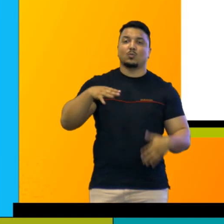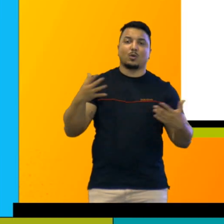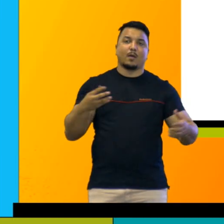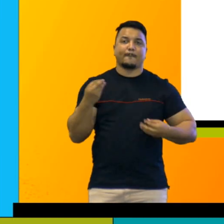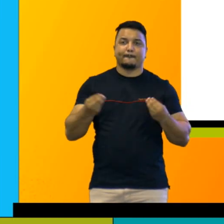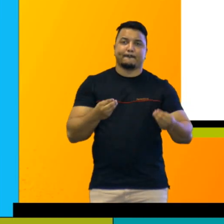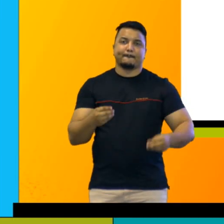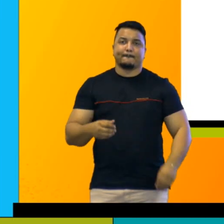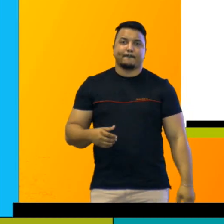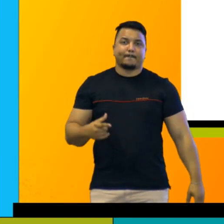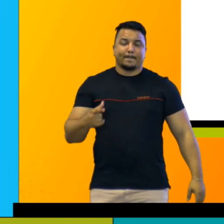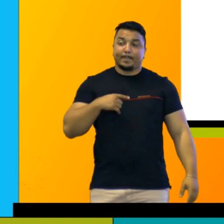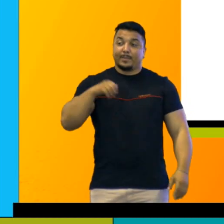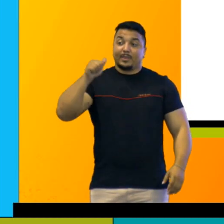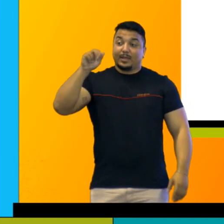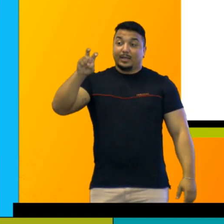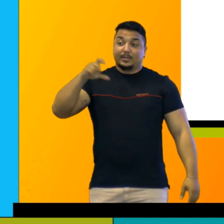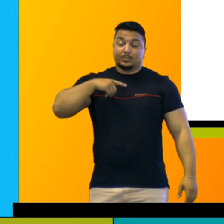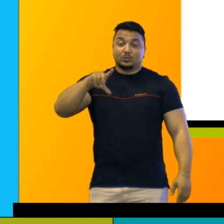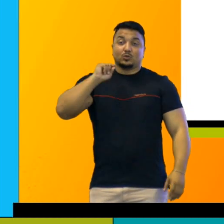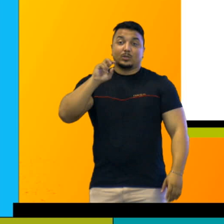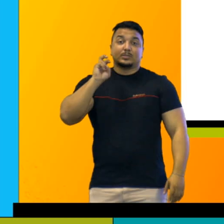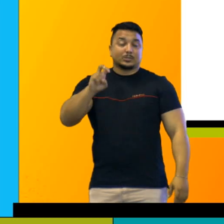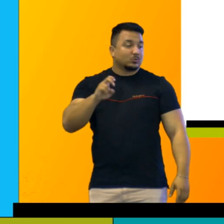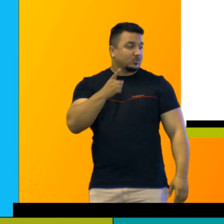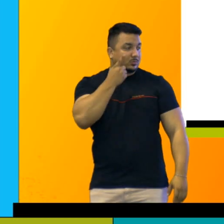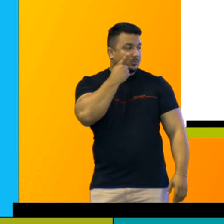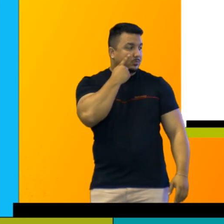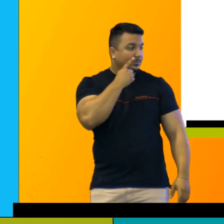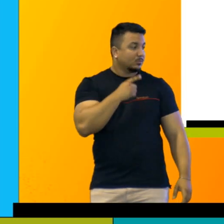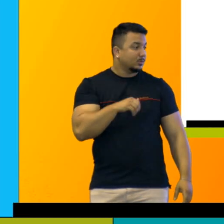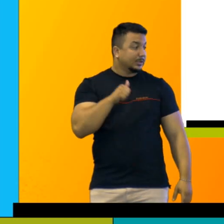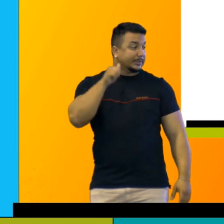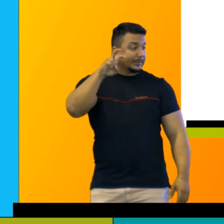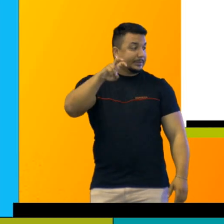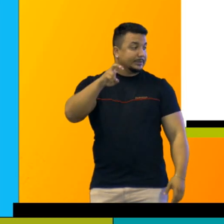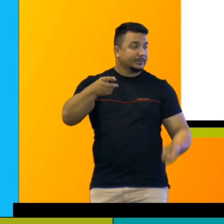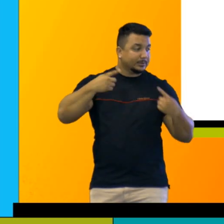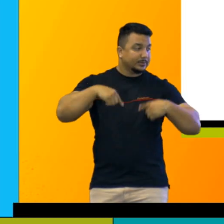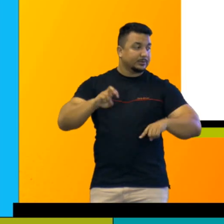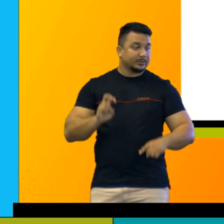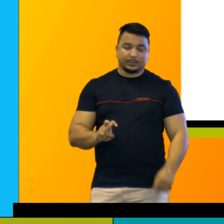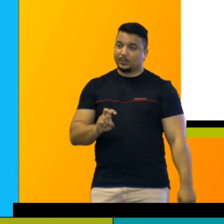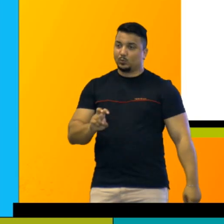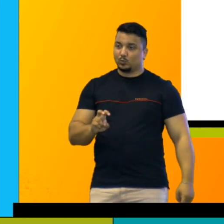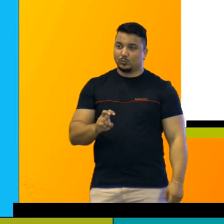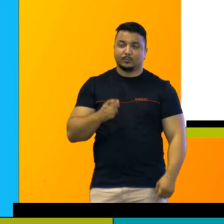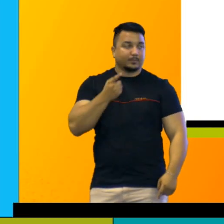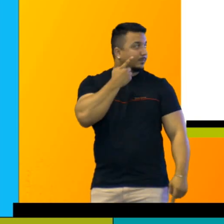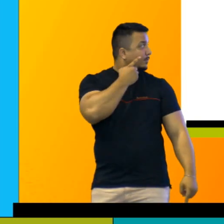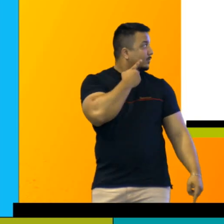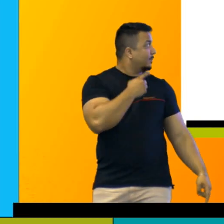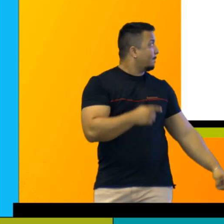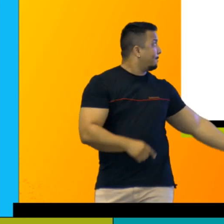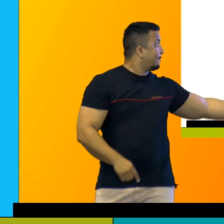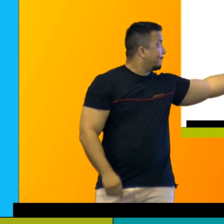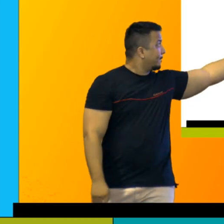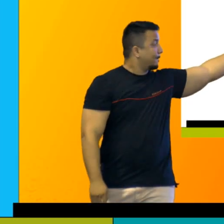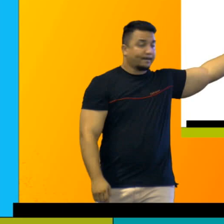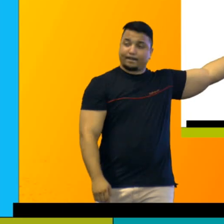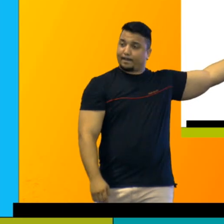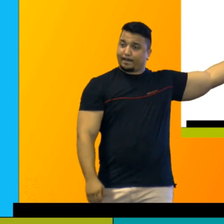outra? Na outra era 15 e eu vou escolher 5. Então 15 em cima, 5 embaixo. 15 menos